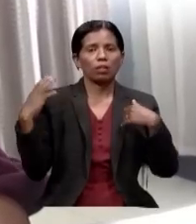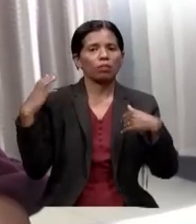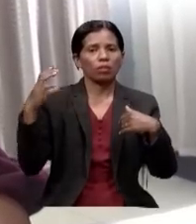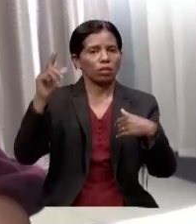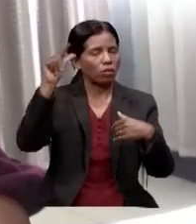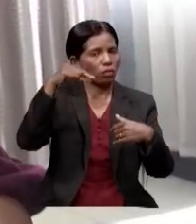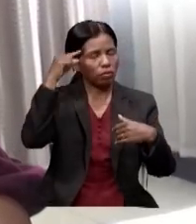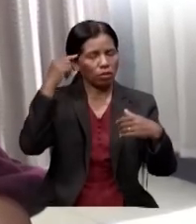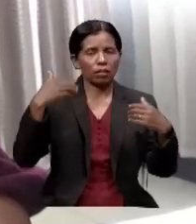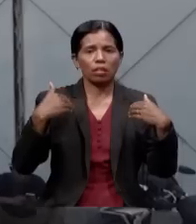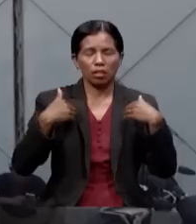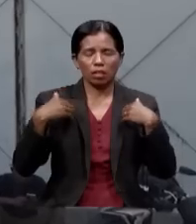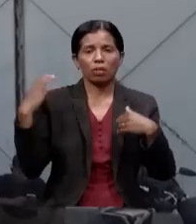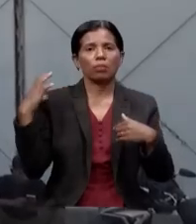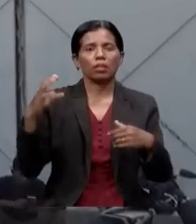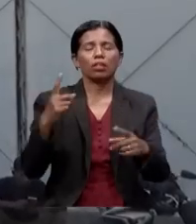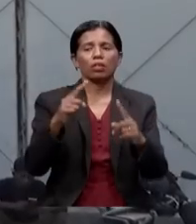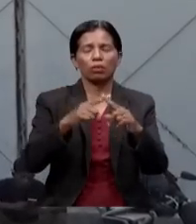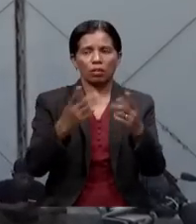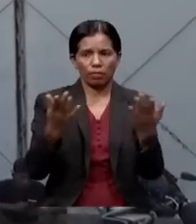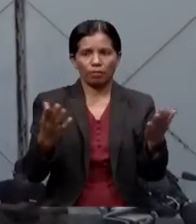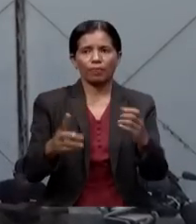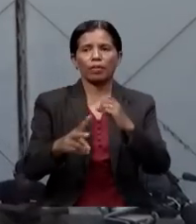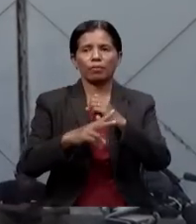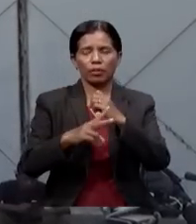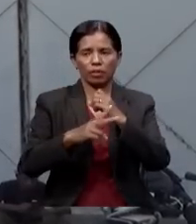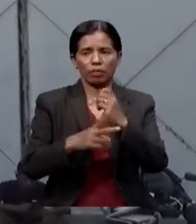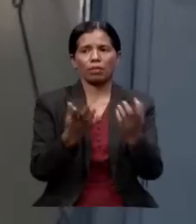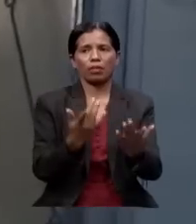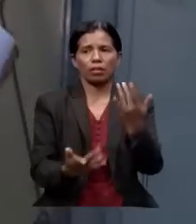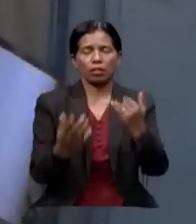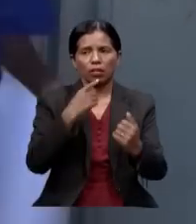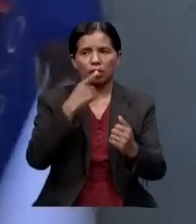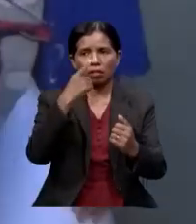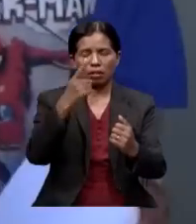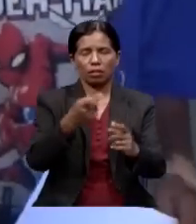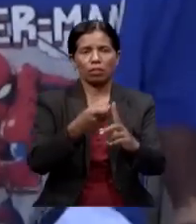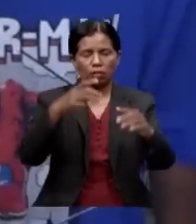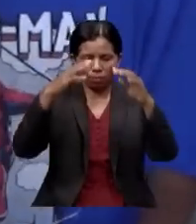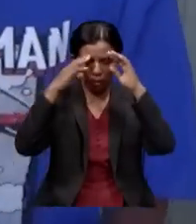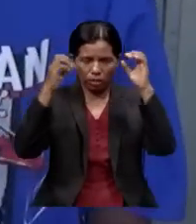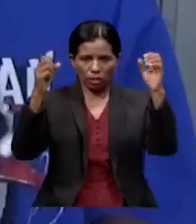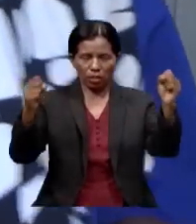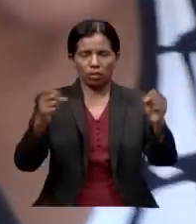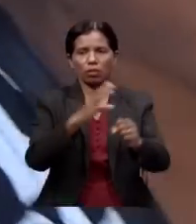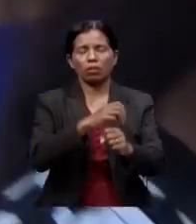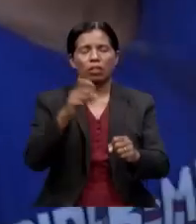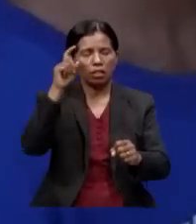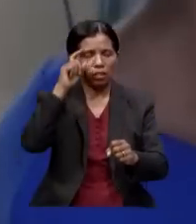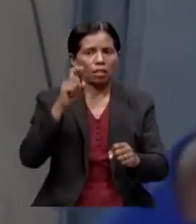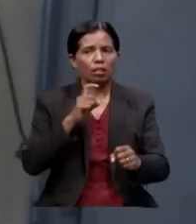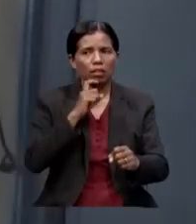ne competência to NB. Ia parte seluk vítima incêndio ia itara klaran considera intervenção Presidente Republika ho Kairala Sanan Gusmão Niang